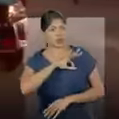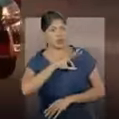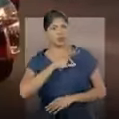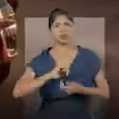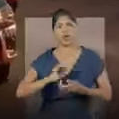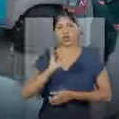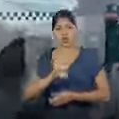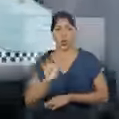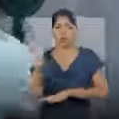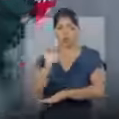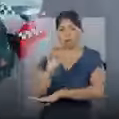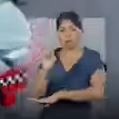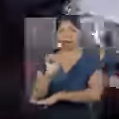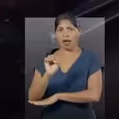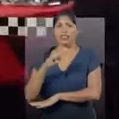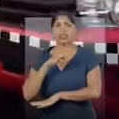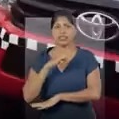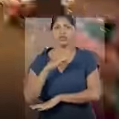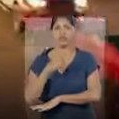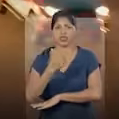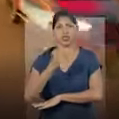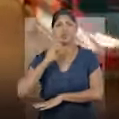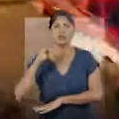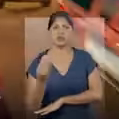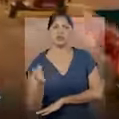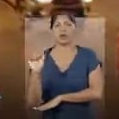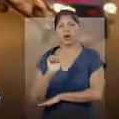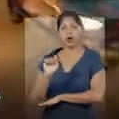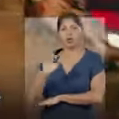pública. Só em veículos, foram mais de 2 mil novos